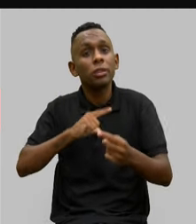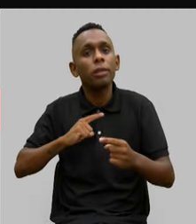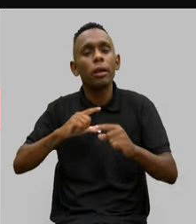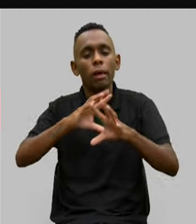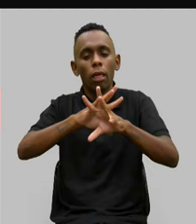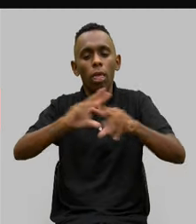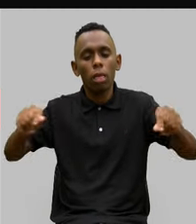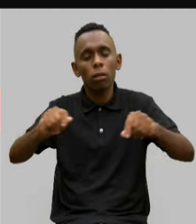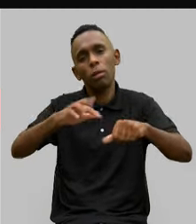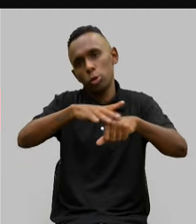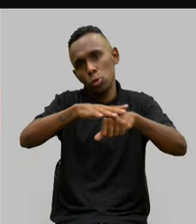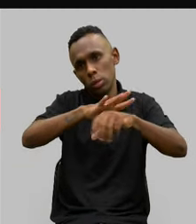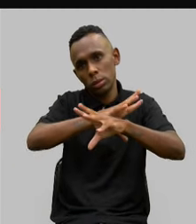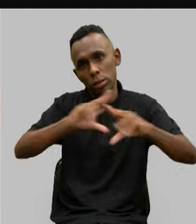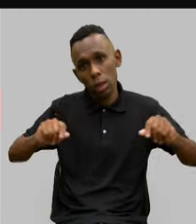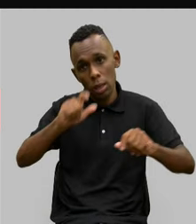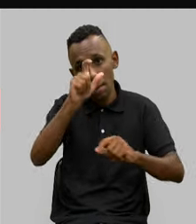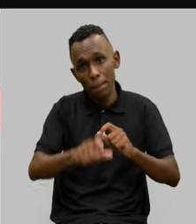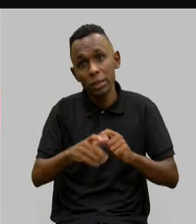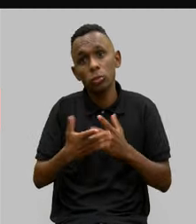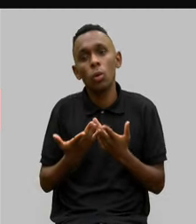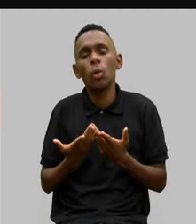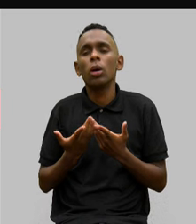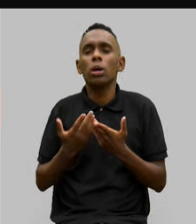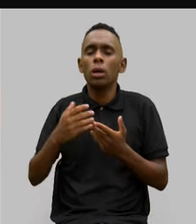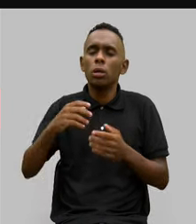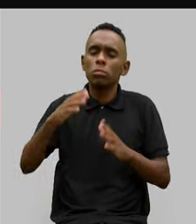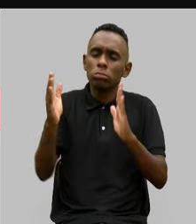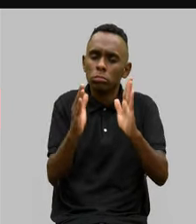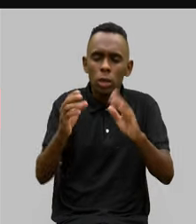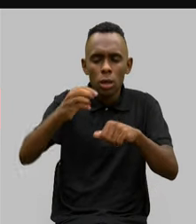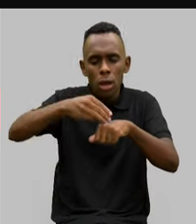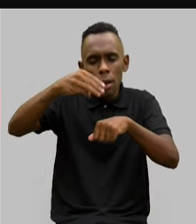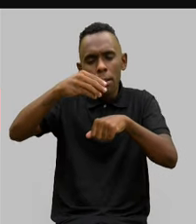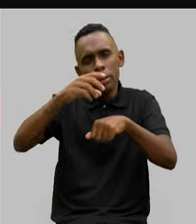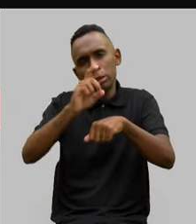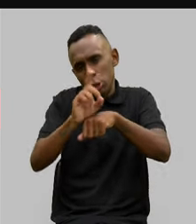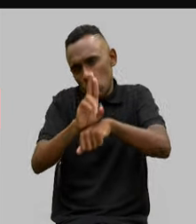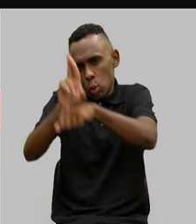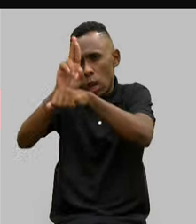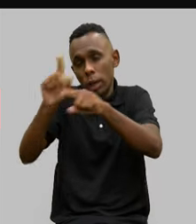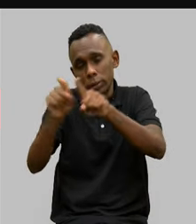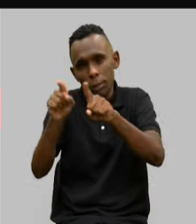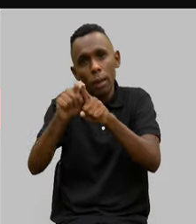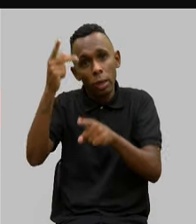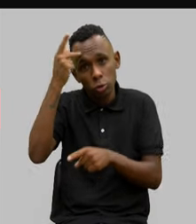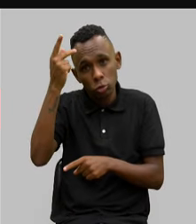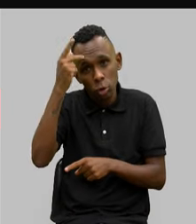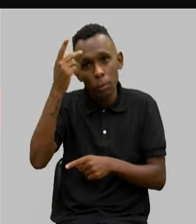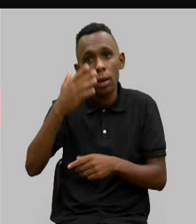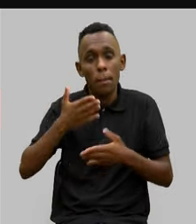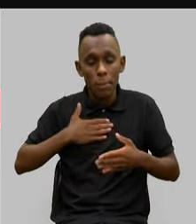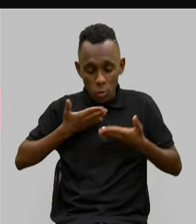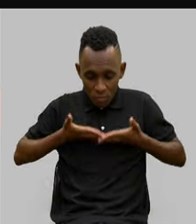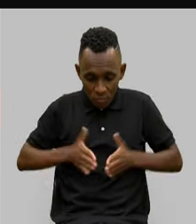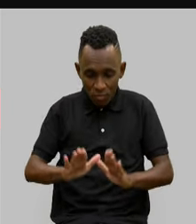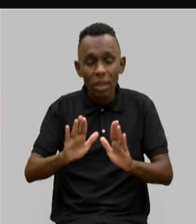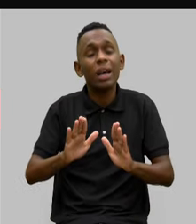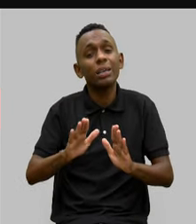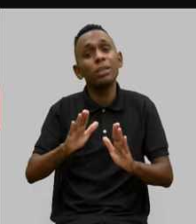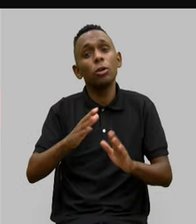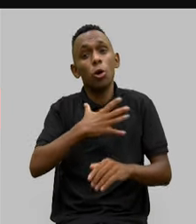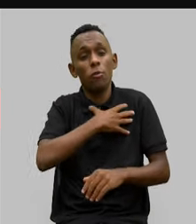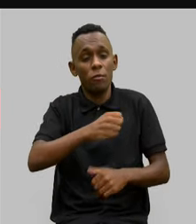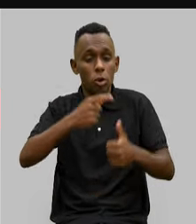alguma pessoa nesse meio tempo do meu mestrado doutorado lá na USP nasceram os meus filhos né Então o meu primeiro filho